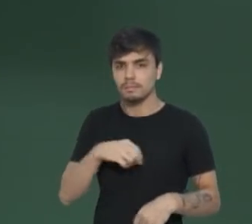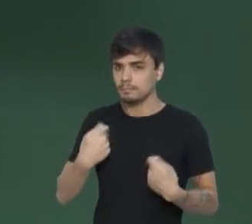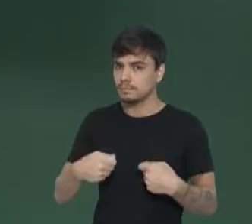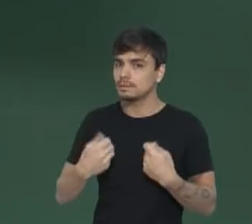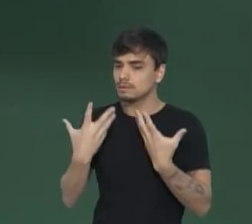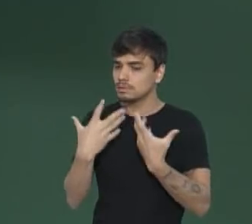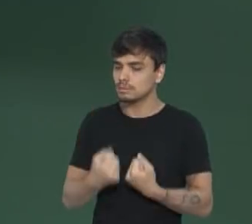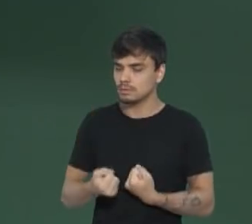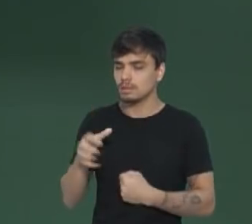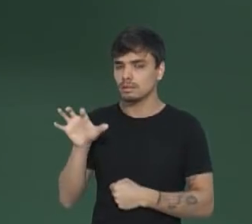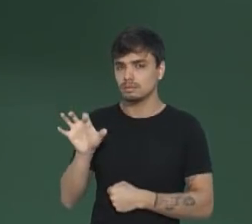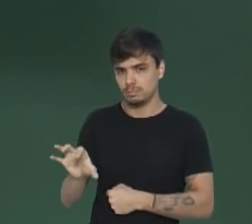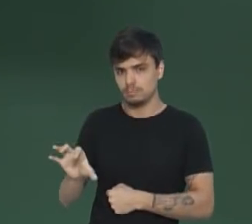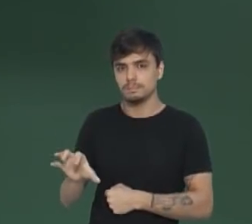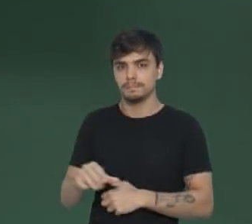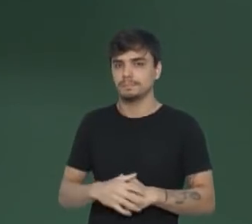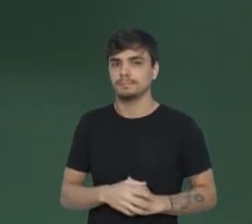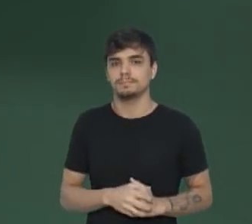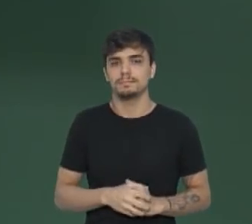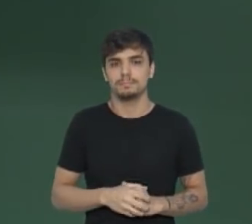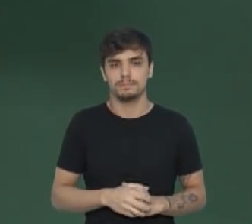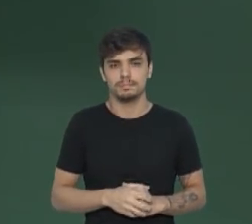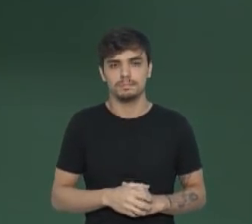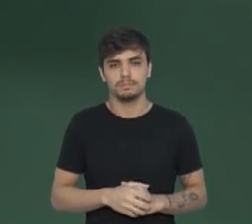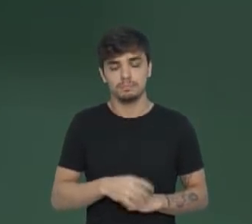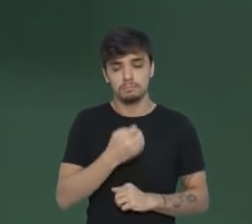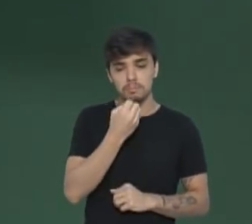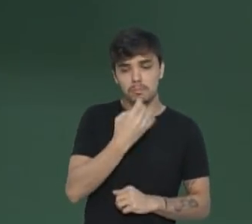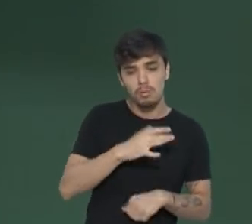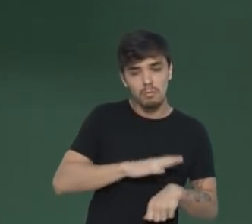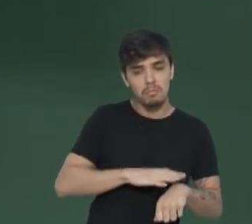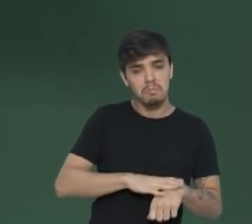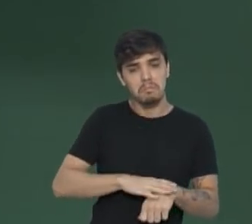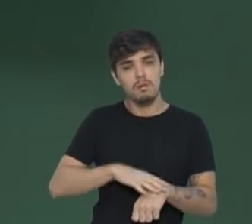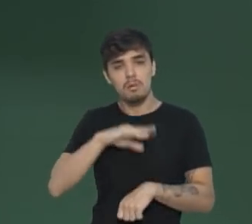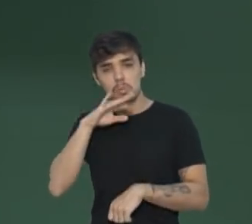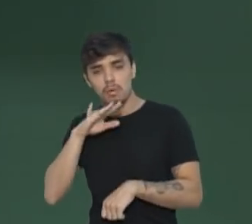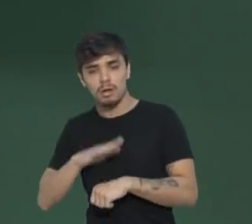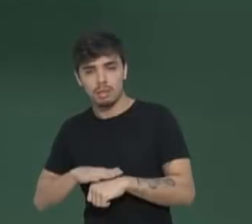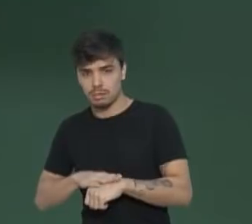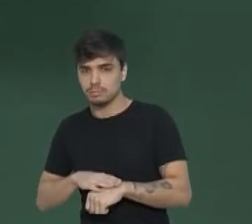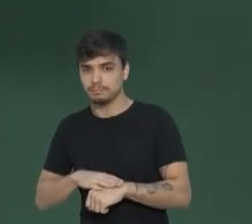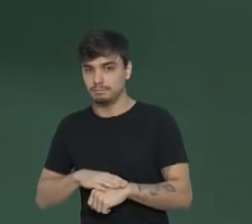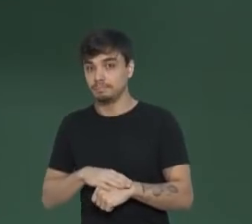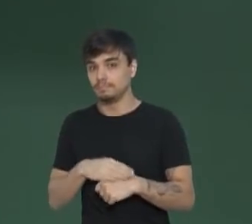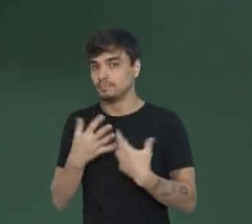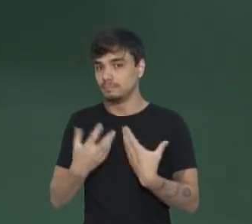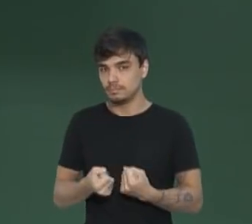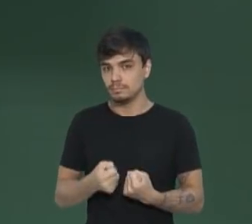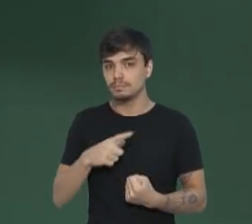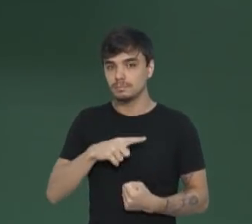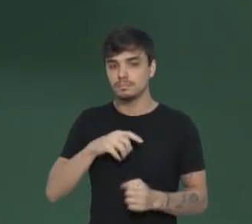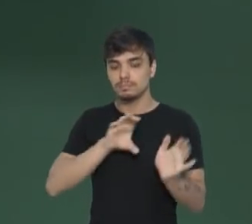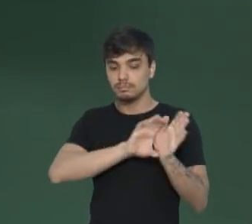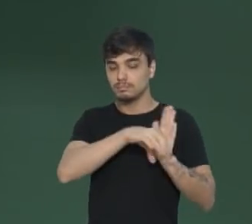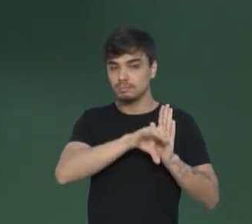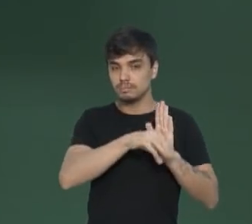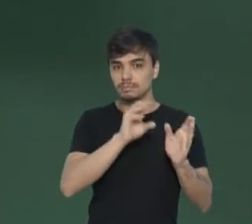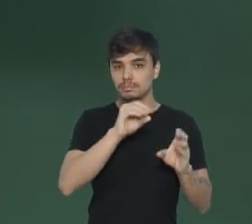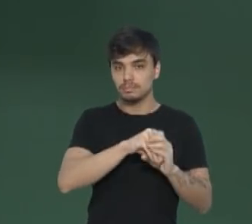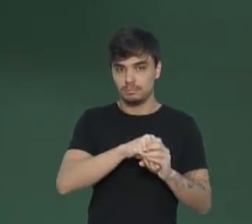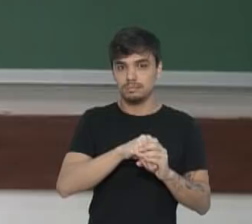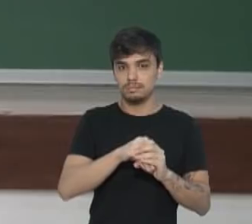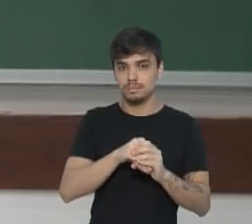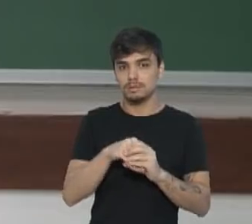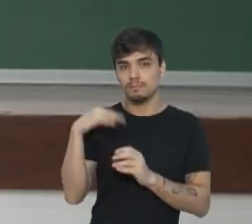ser aceita como ela realmente é, né, tanto nos momentos bons quanto nos momentos ruins, perfeito? Então nós temos esses conceitos dentro da filosofia